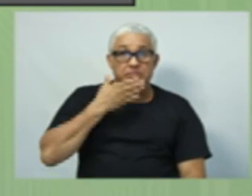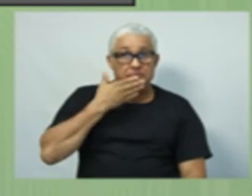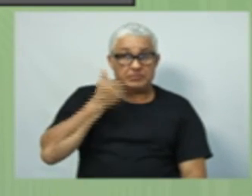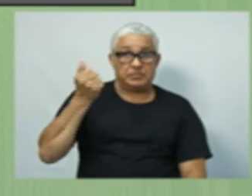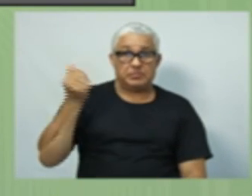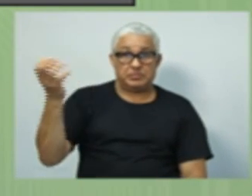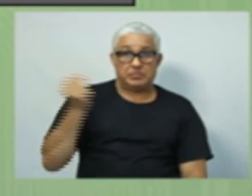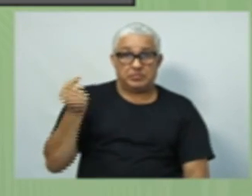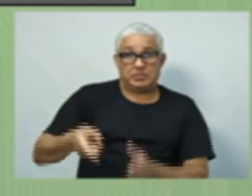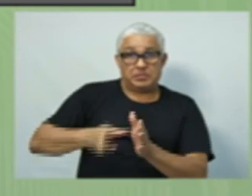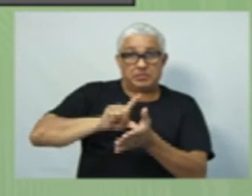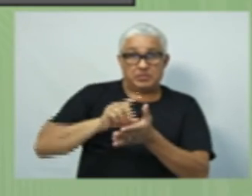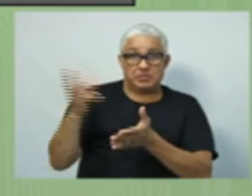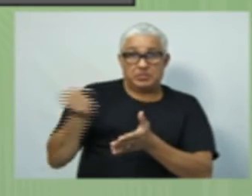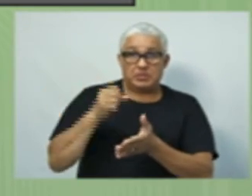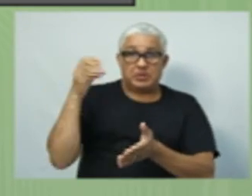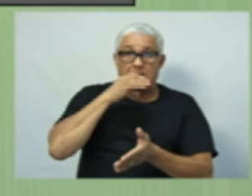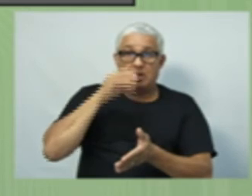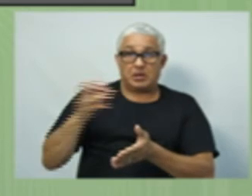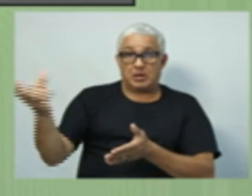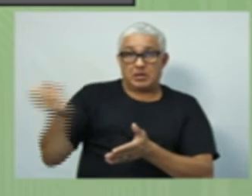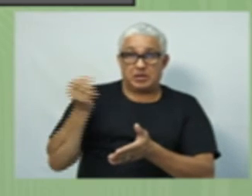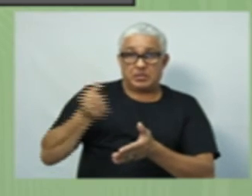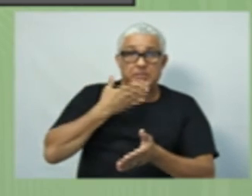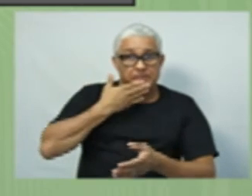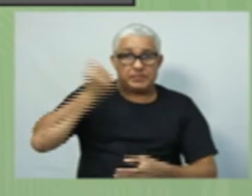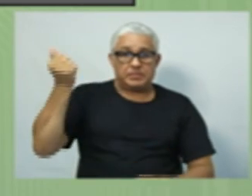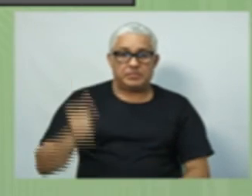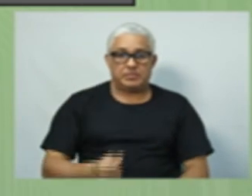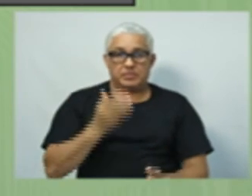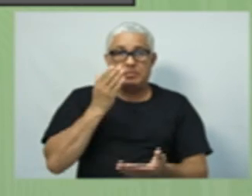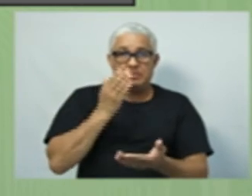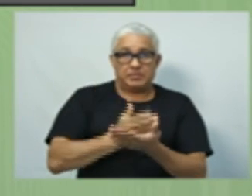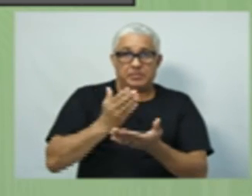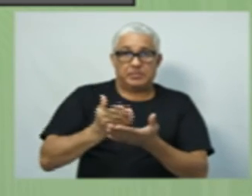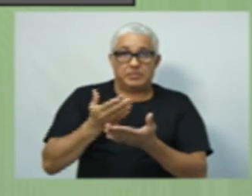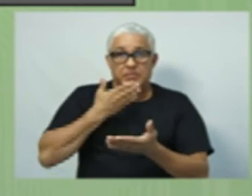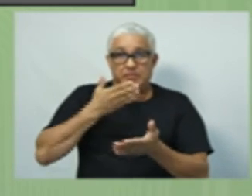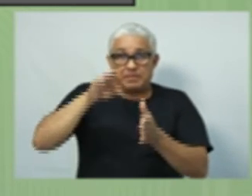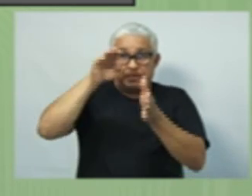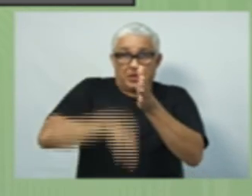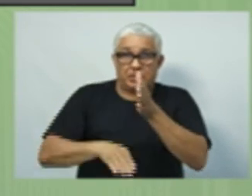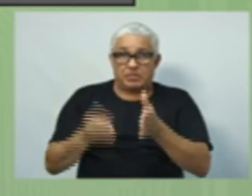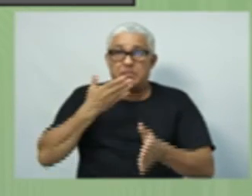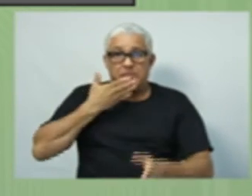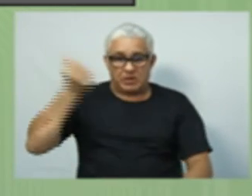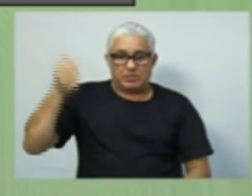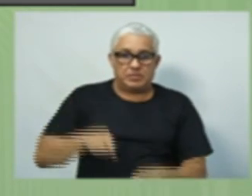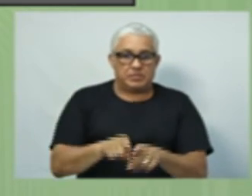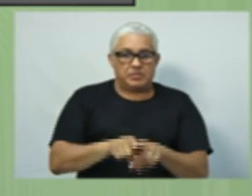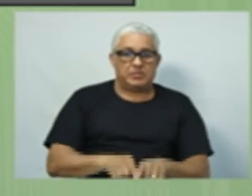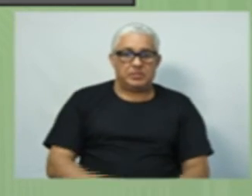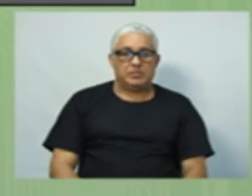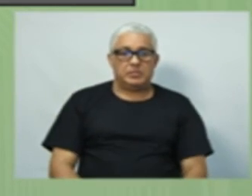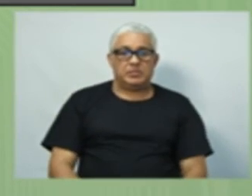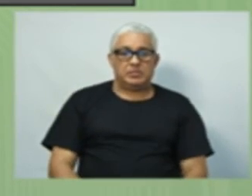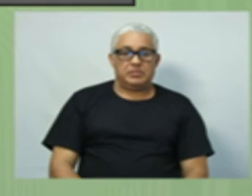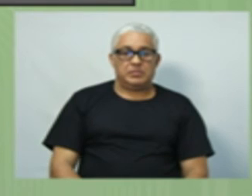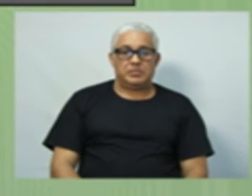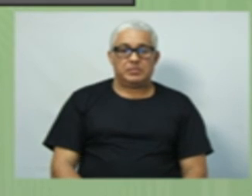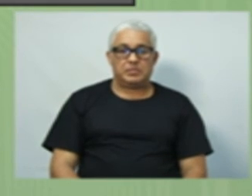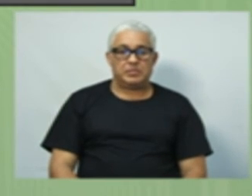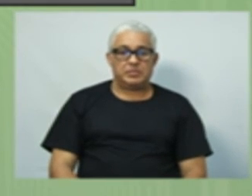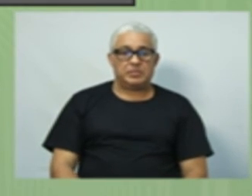rápido receber melhor então quanto menor o prazo de recebimento é menor prazo médio rotação de estoque quanto menor melhor